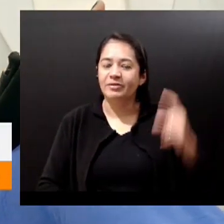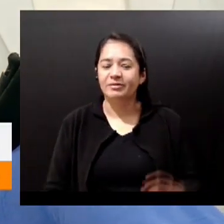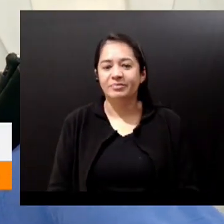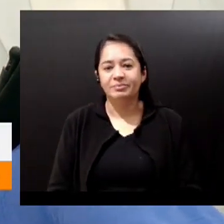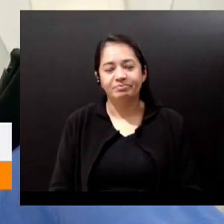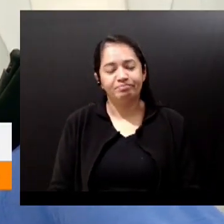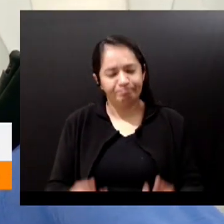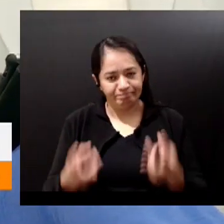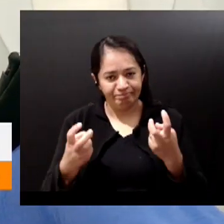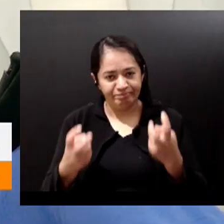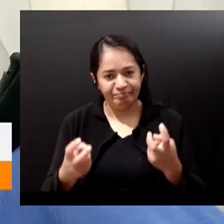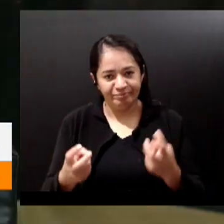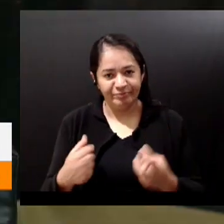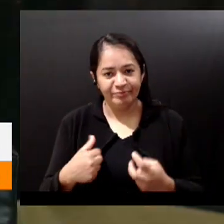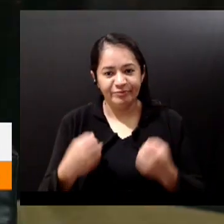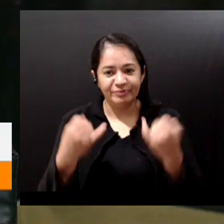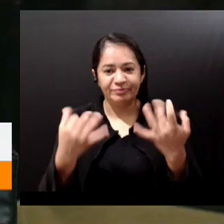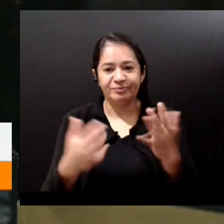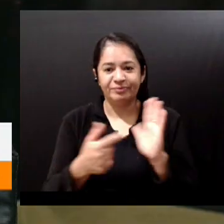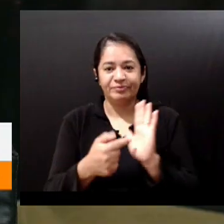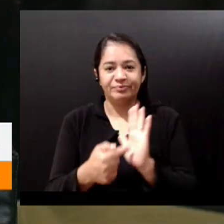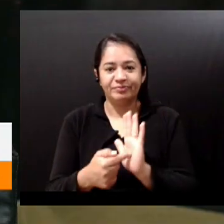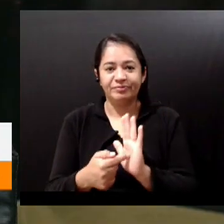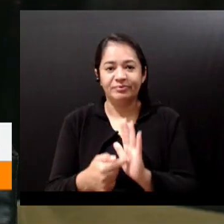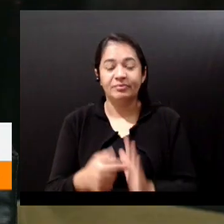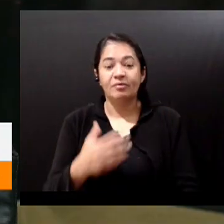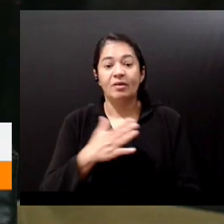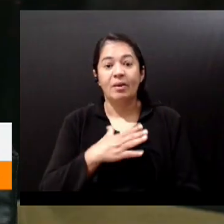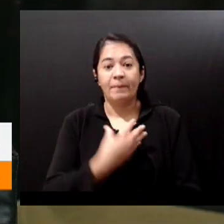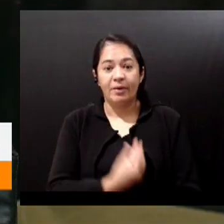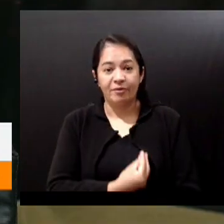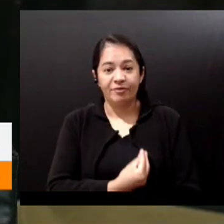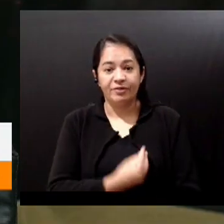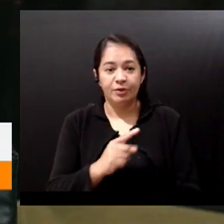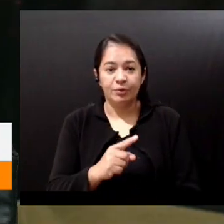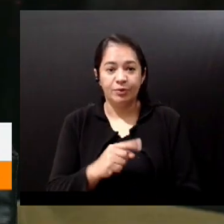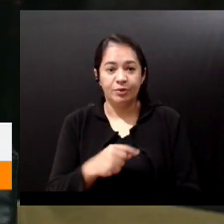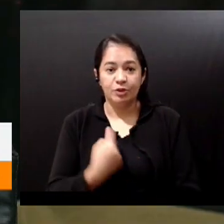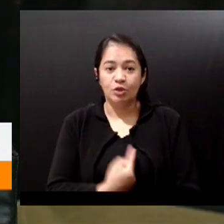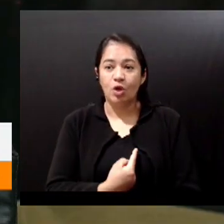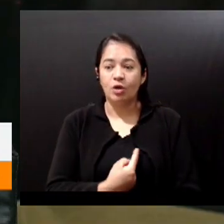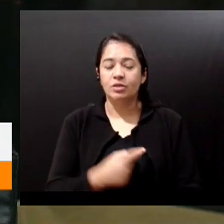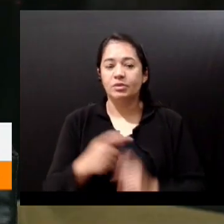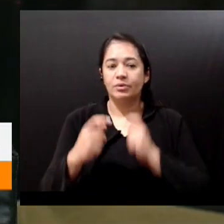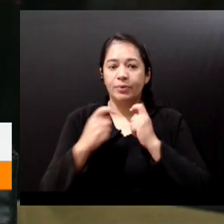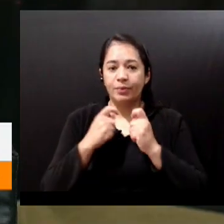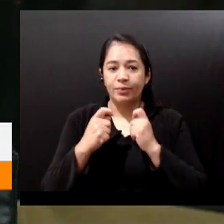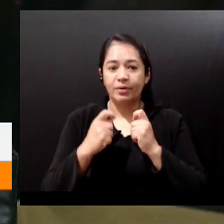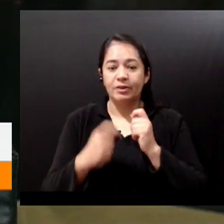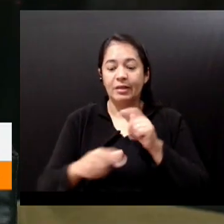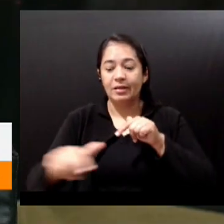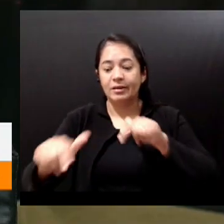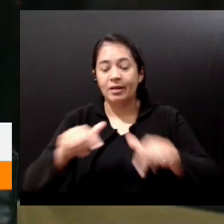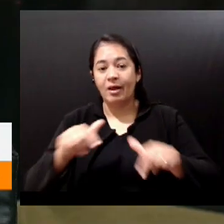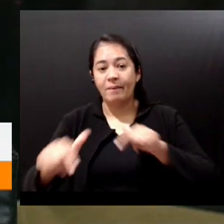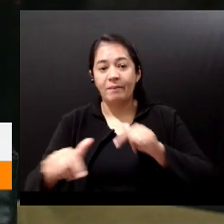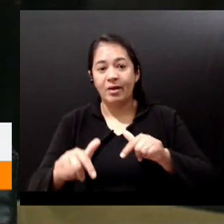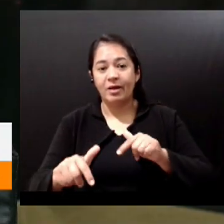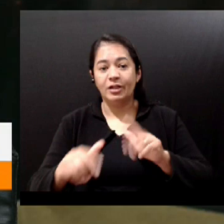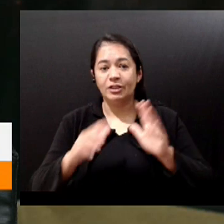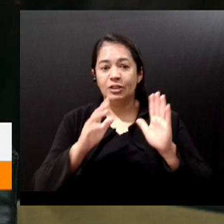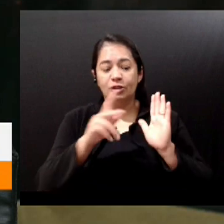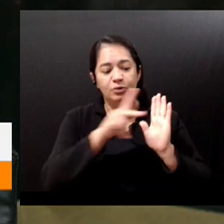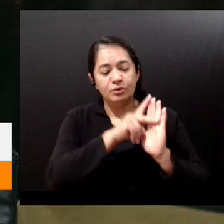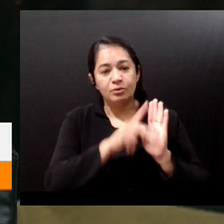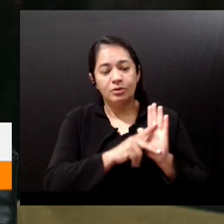trazer para a minha realidade. Nós, jornalistas, a gente trabalha em redação, né? Então, todo esse programa aqui, ele foi construído